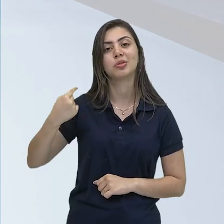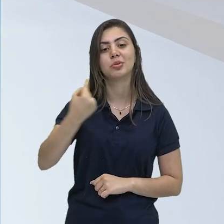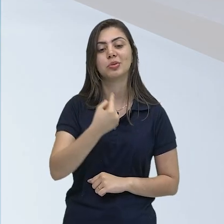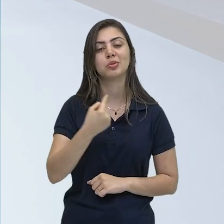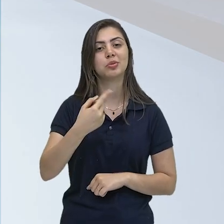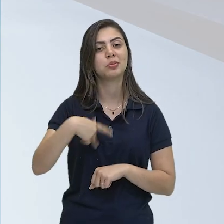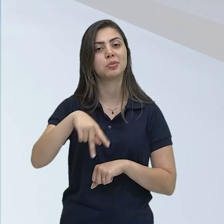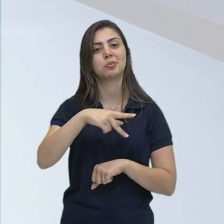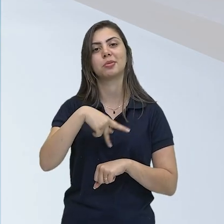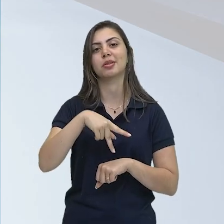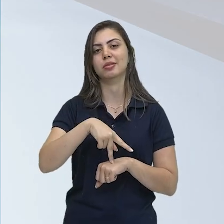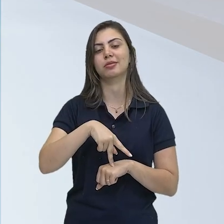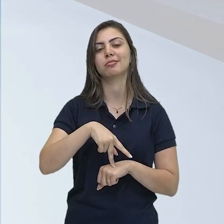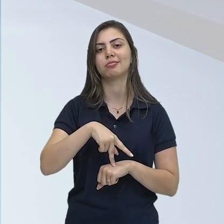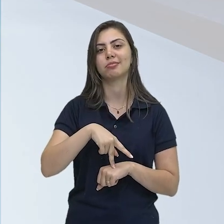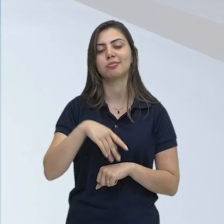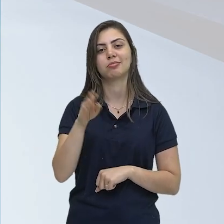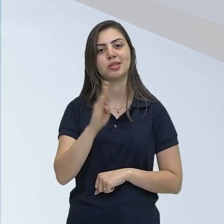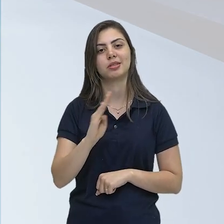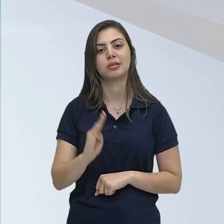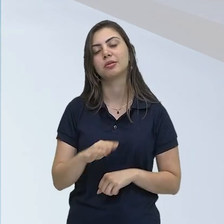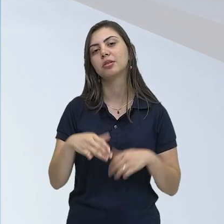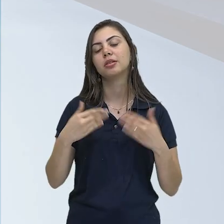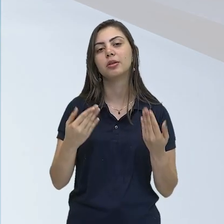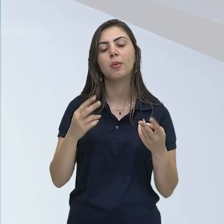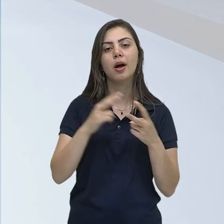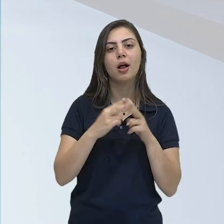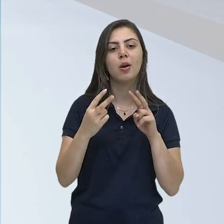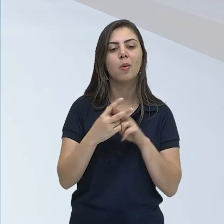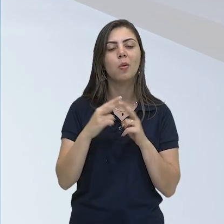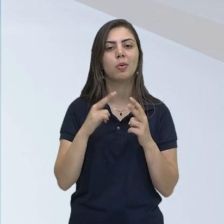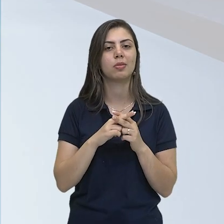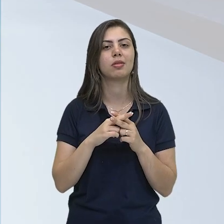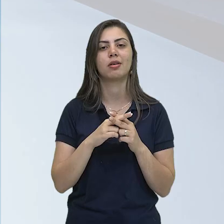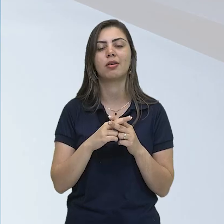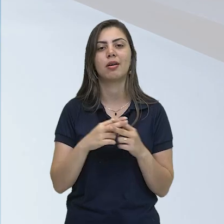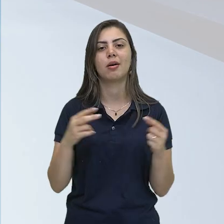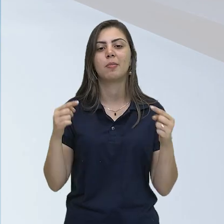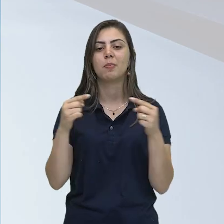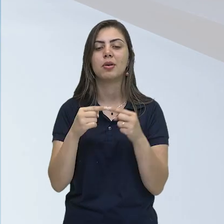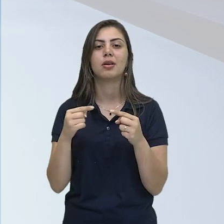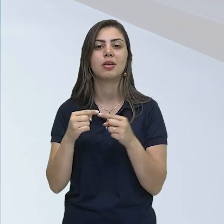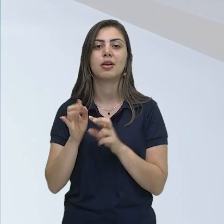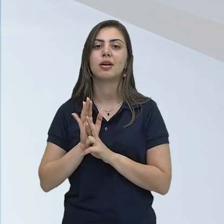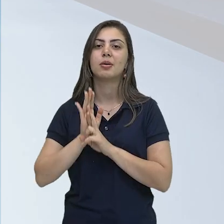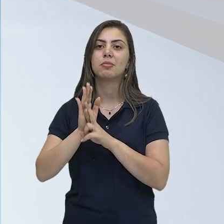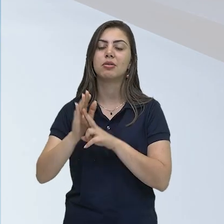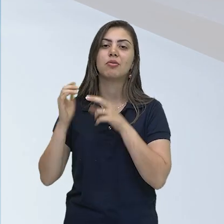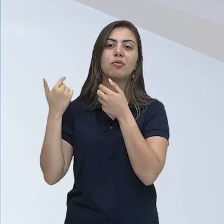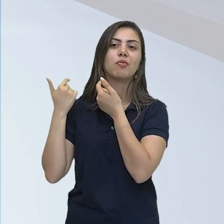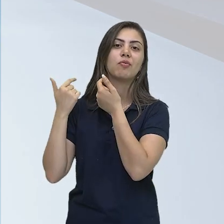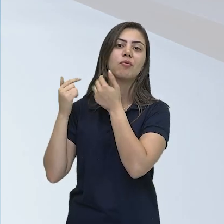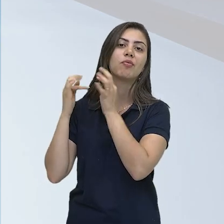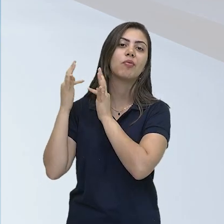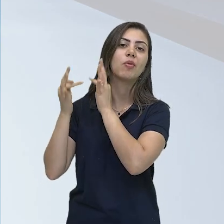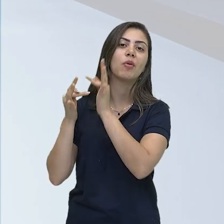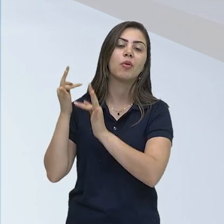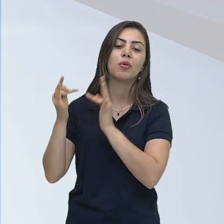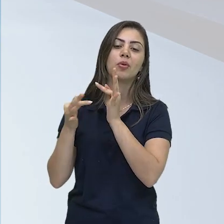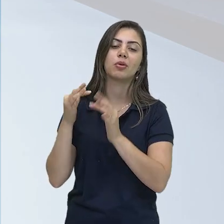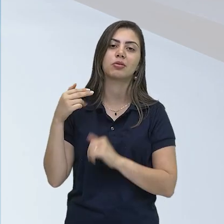do nosso país. Então, as lutas, elas são representações, né, folclóricas do nosso povo,